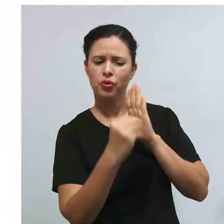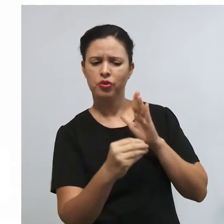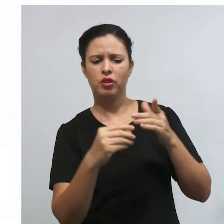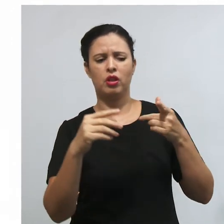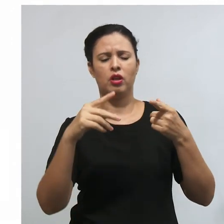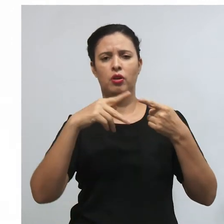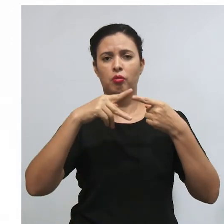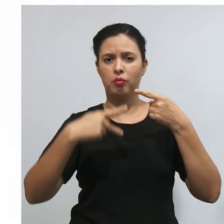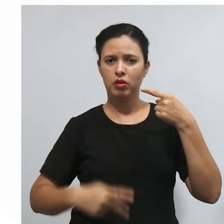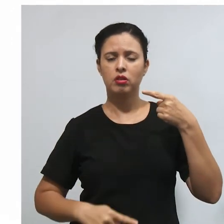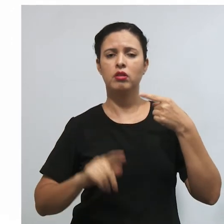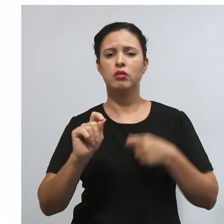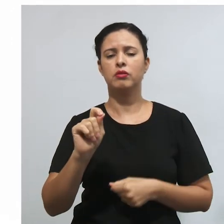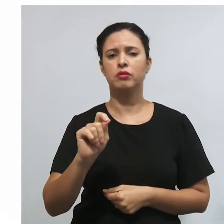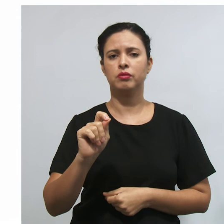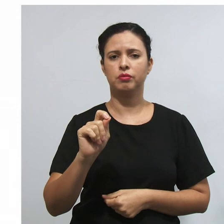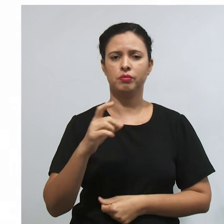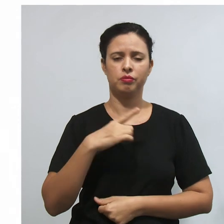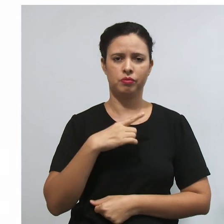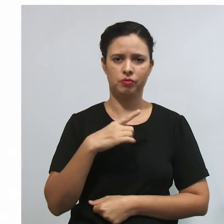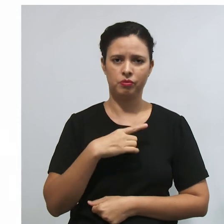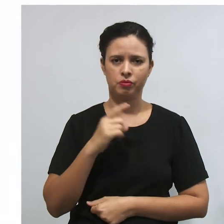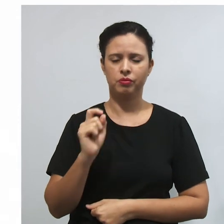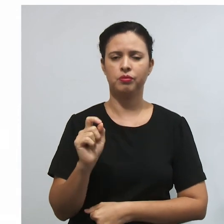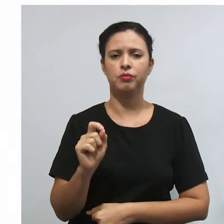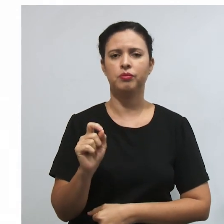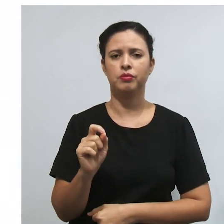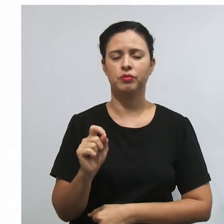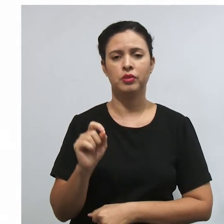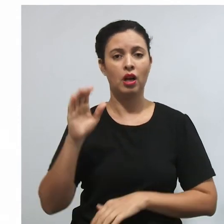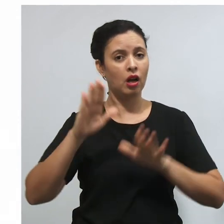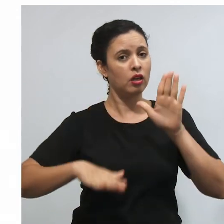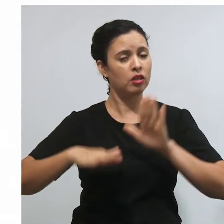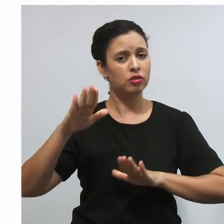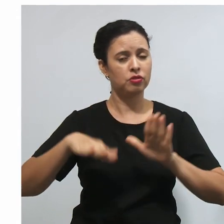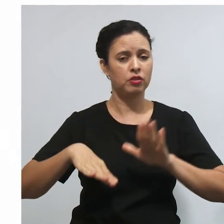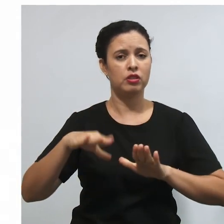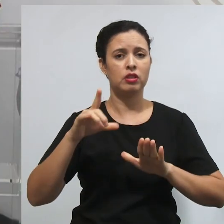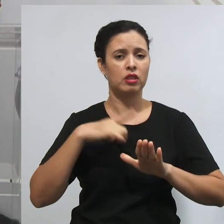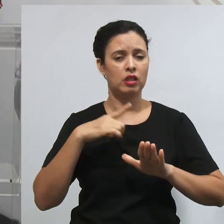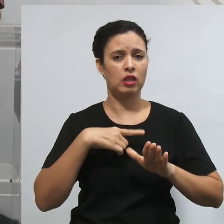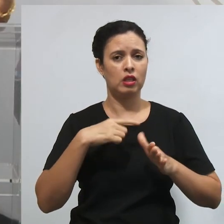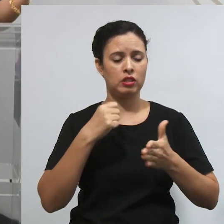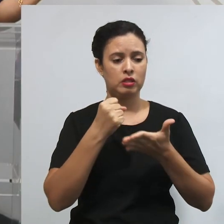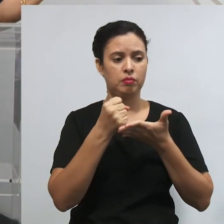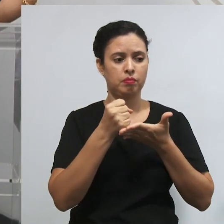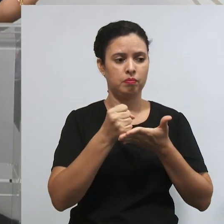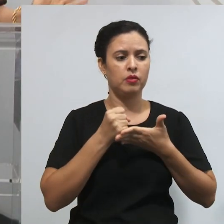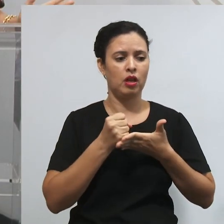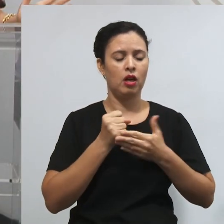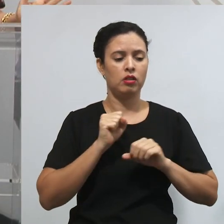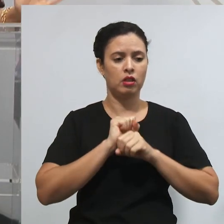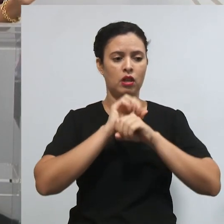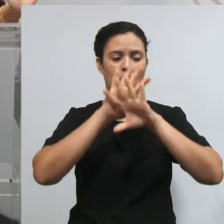aí que estão, né, que nem sempre traz esse caráter emancipatório. Então, eles já estão